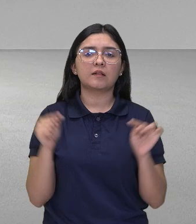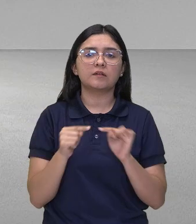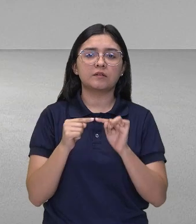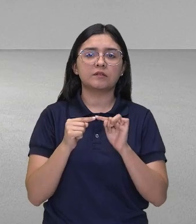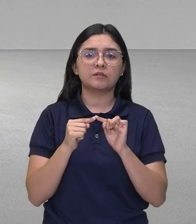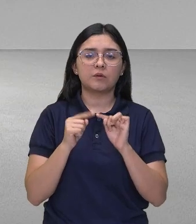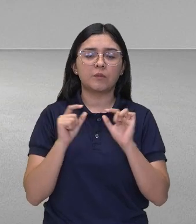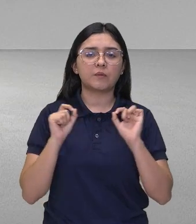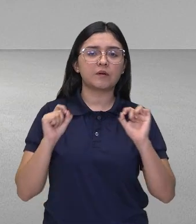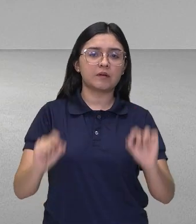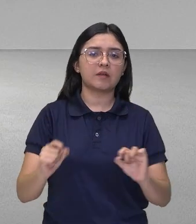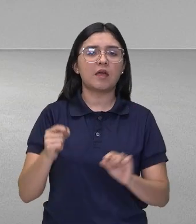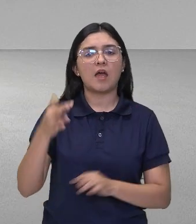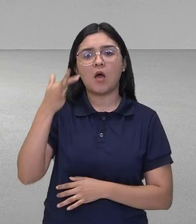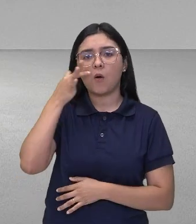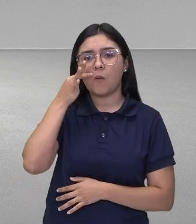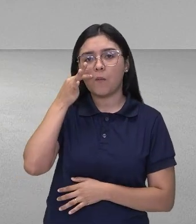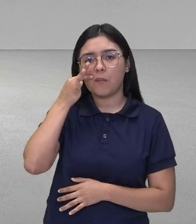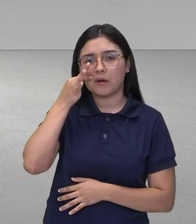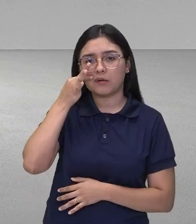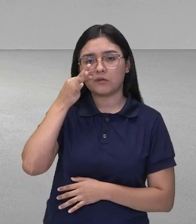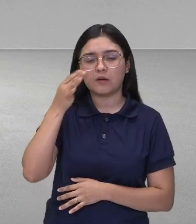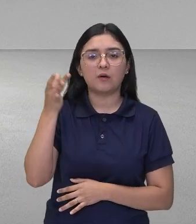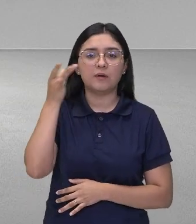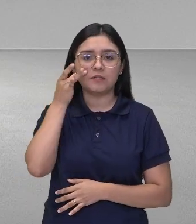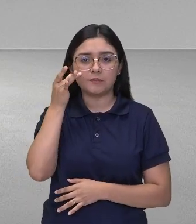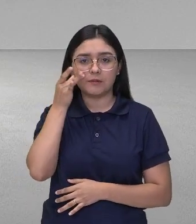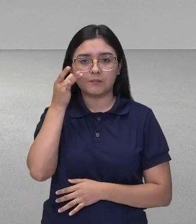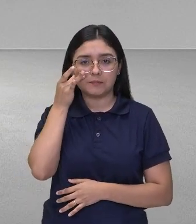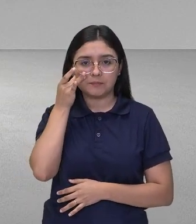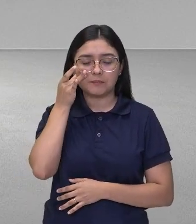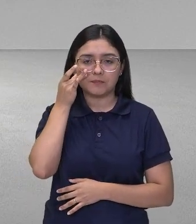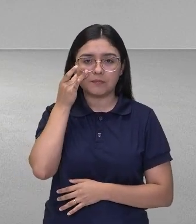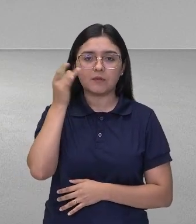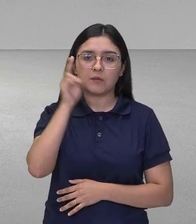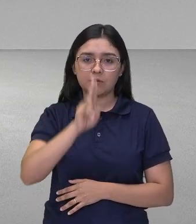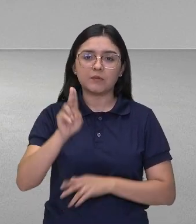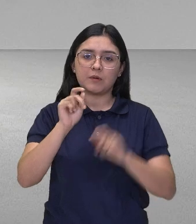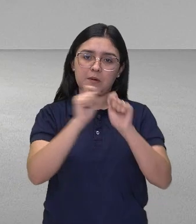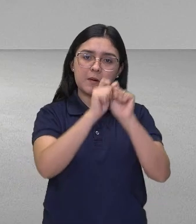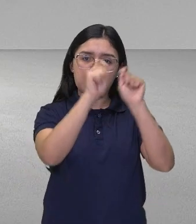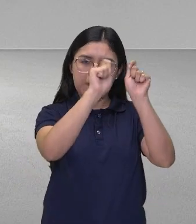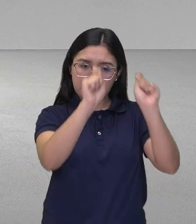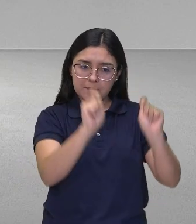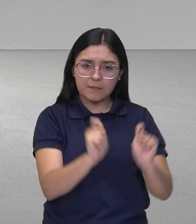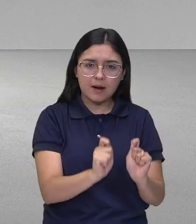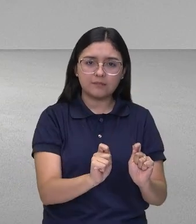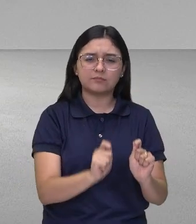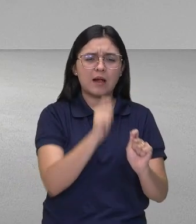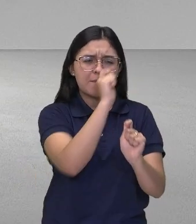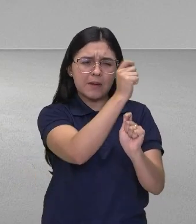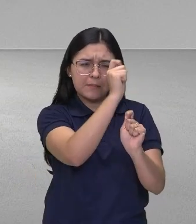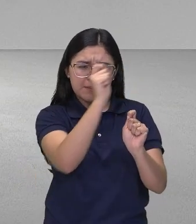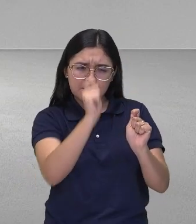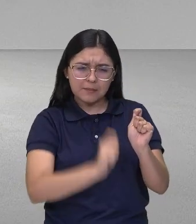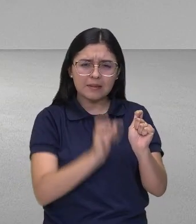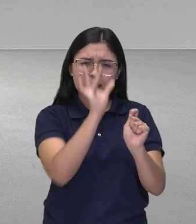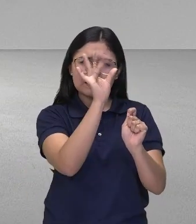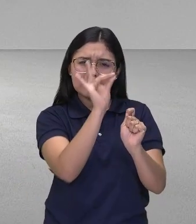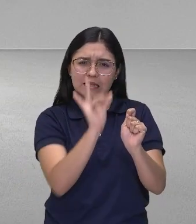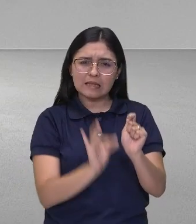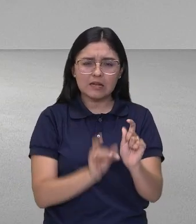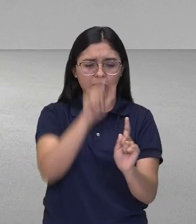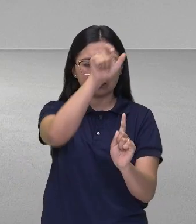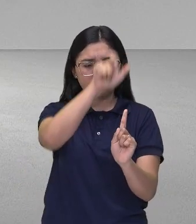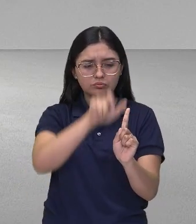aonde nós estamos exatamente vendo o quê? Né? Através de uma escultura, um corpo trabalhado, né? Um